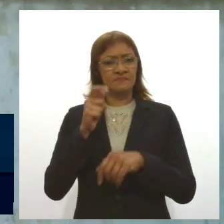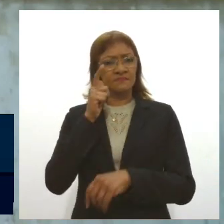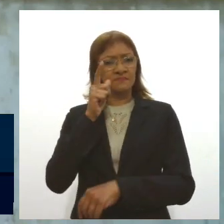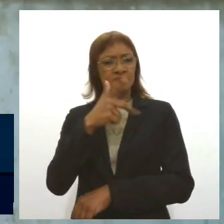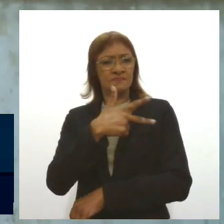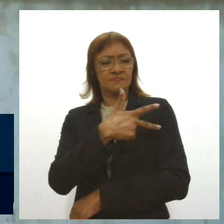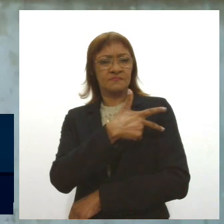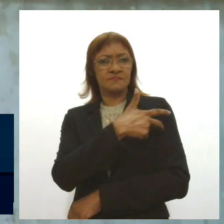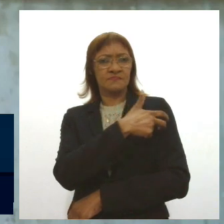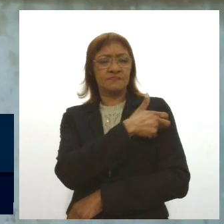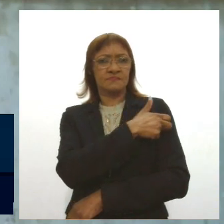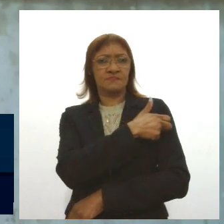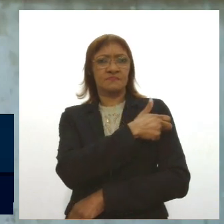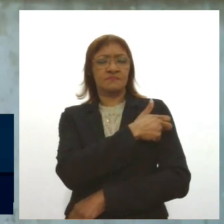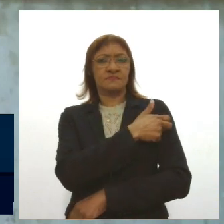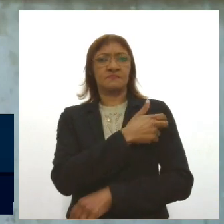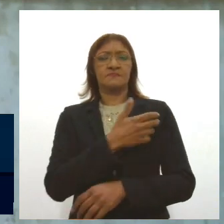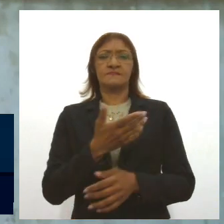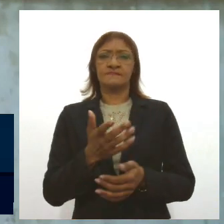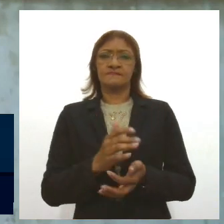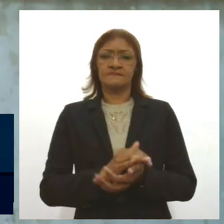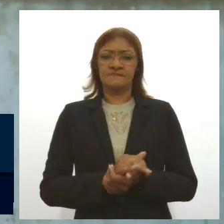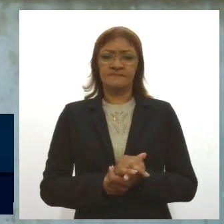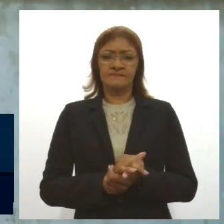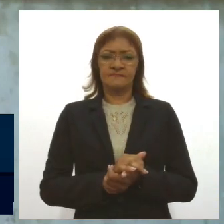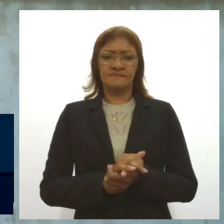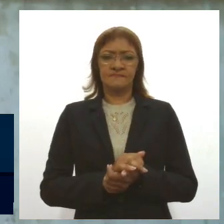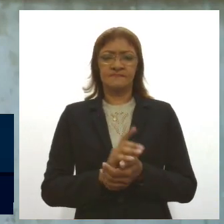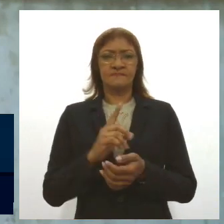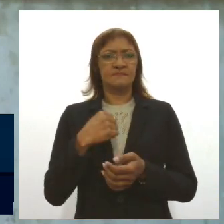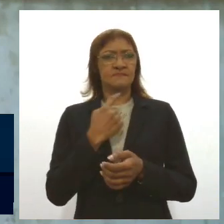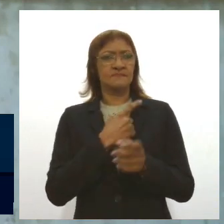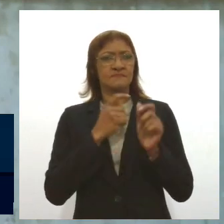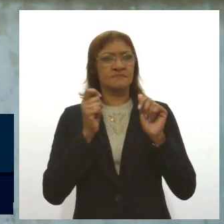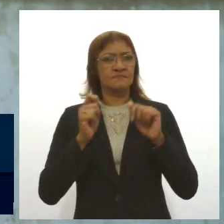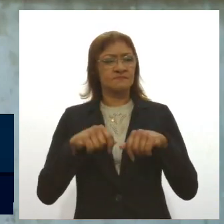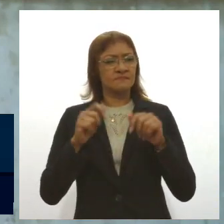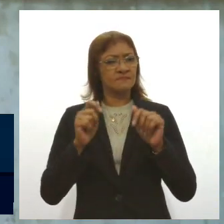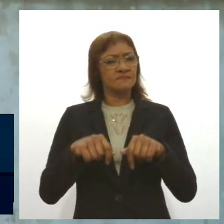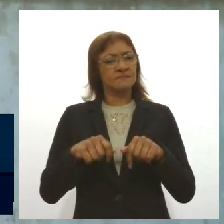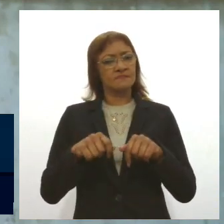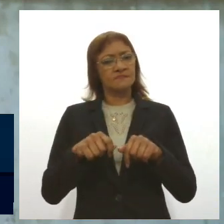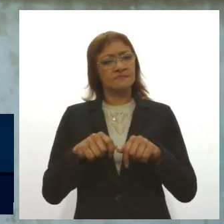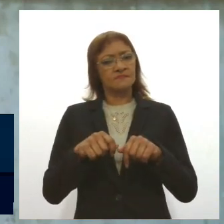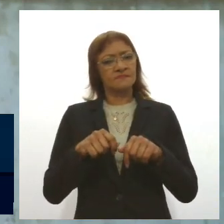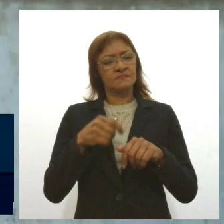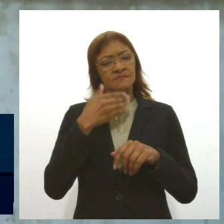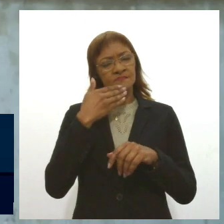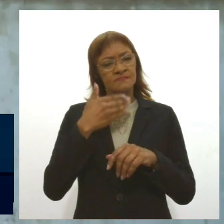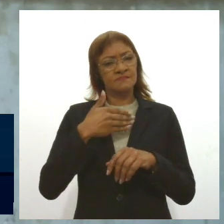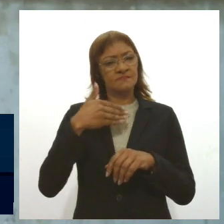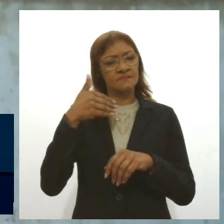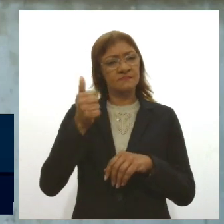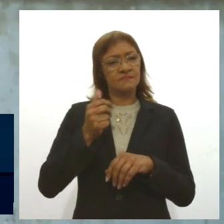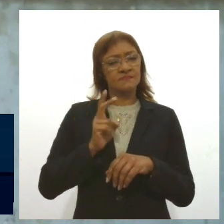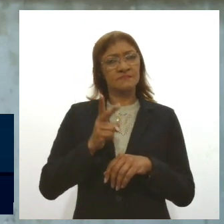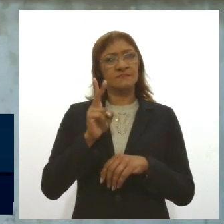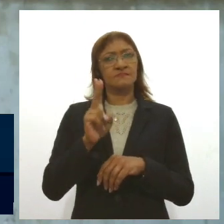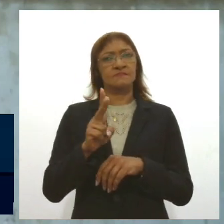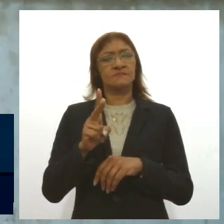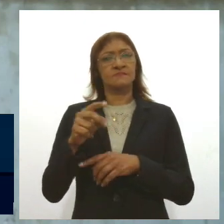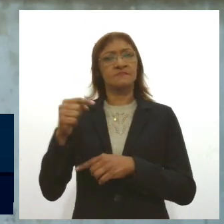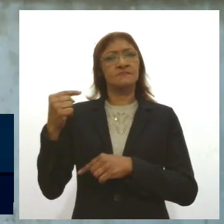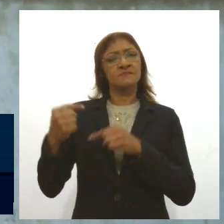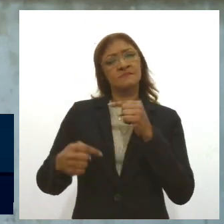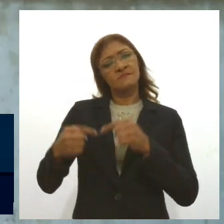uma liberdade maior de atuação e que a gente possa aprofundar e aprimorar cada vez mais a implantação dessa